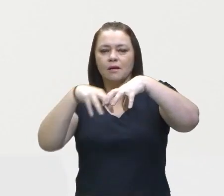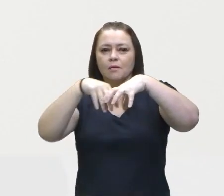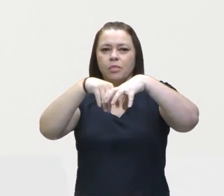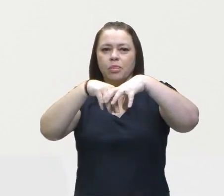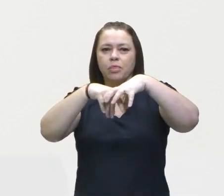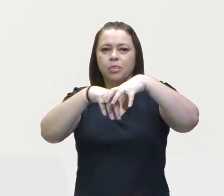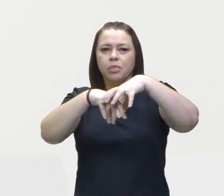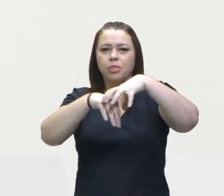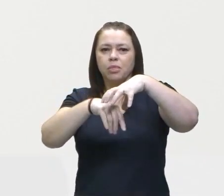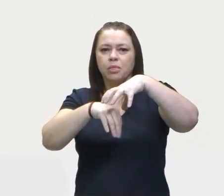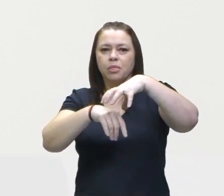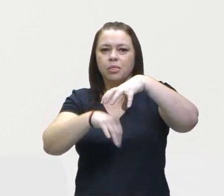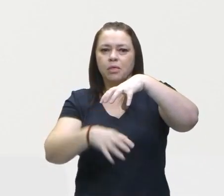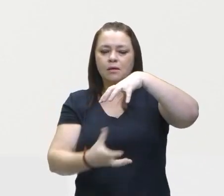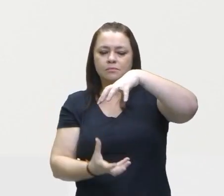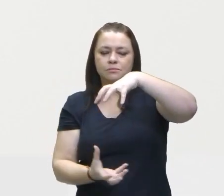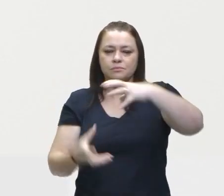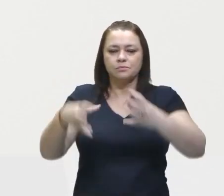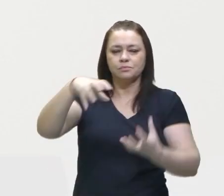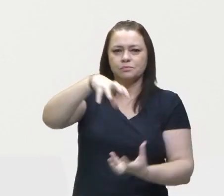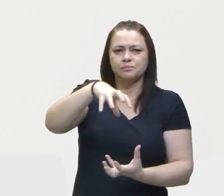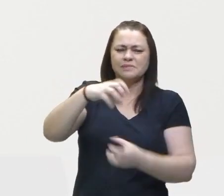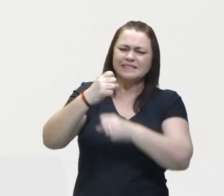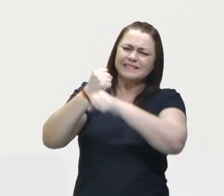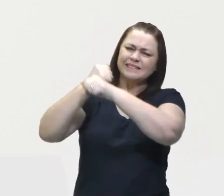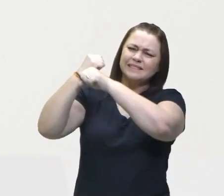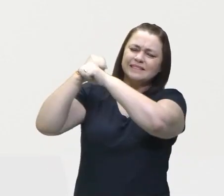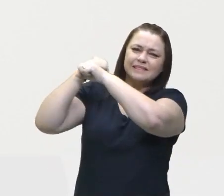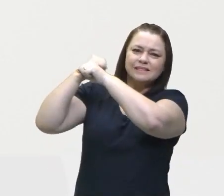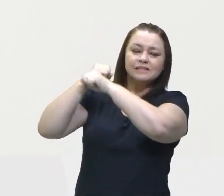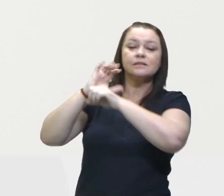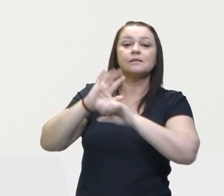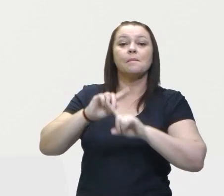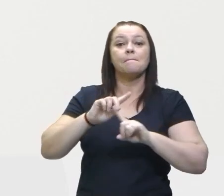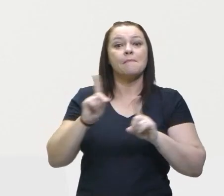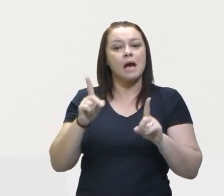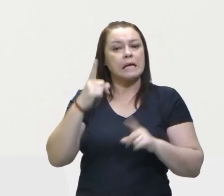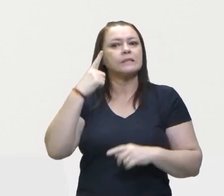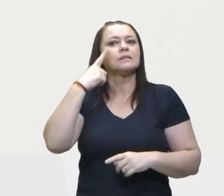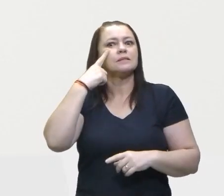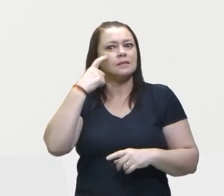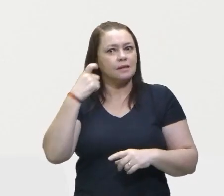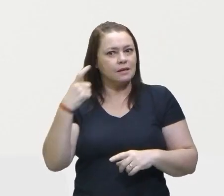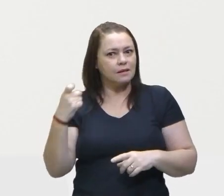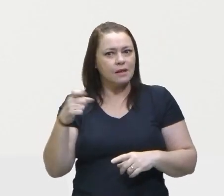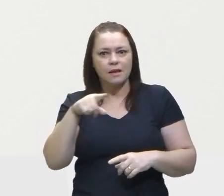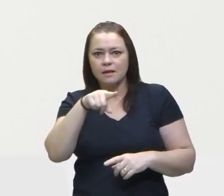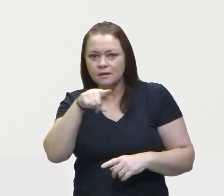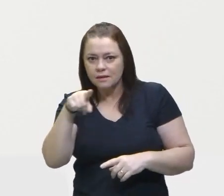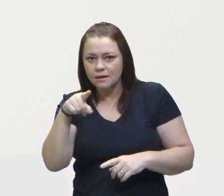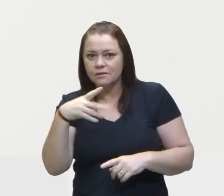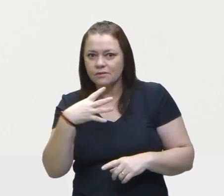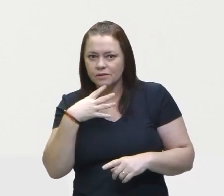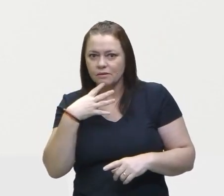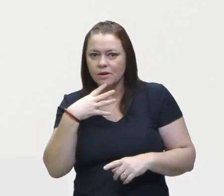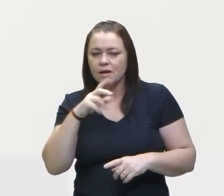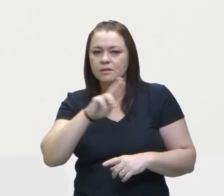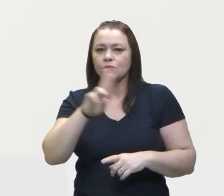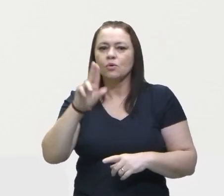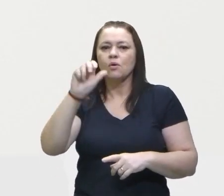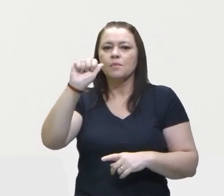bastante conhecida, é antiga, mas é muito interessante, né? Quem não conhece, essa é a ampulheta,